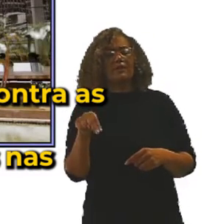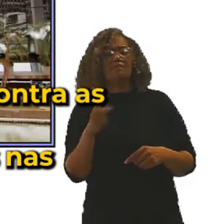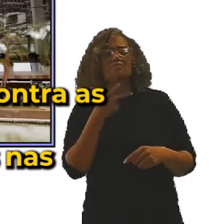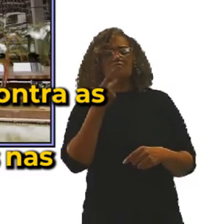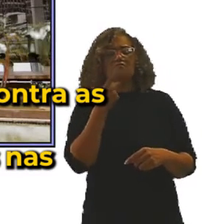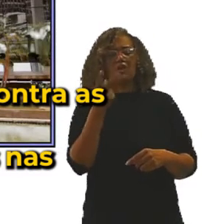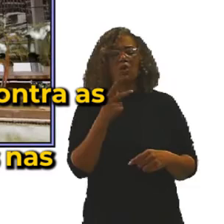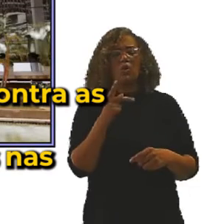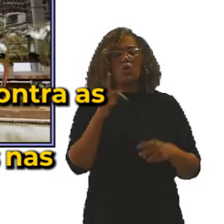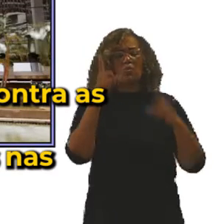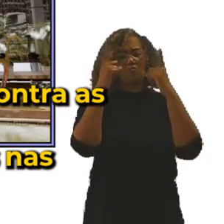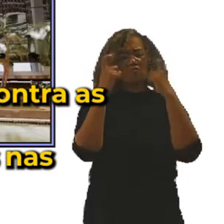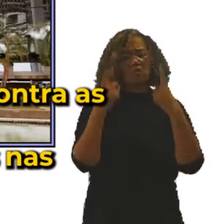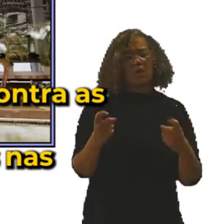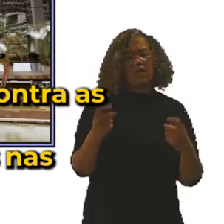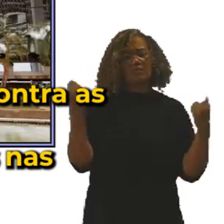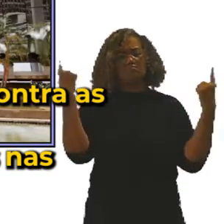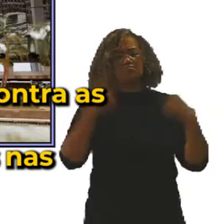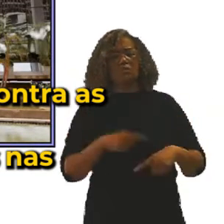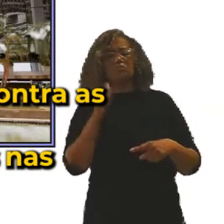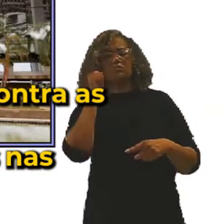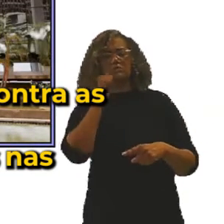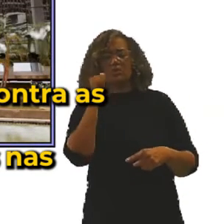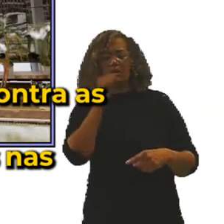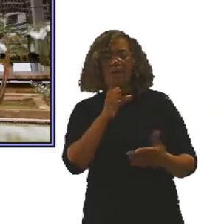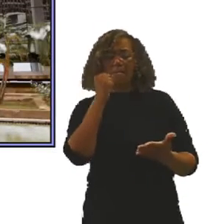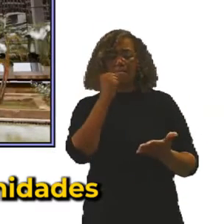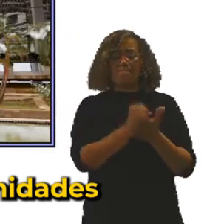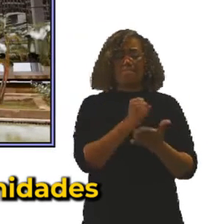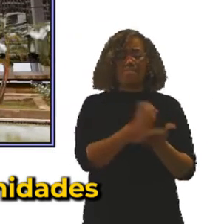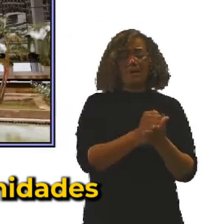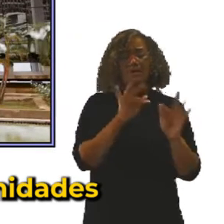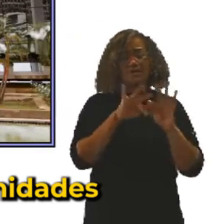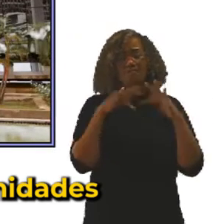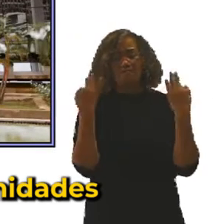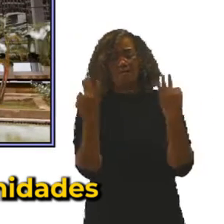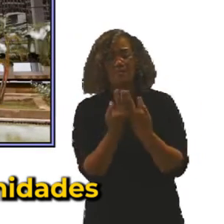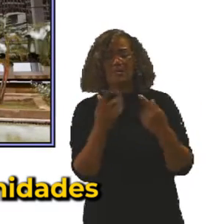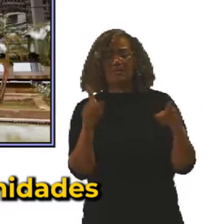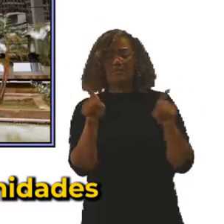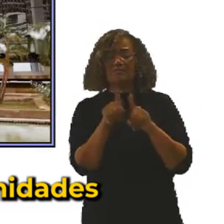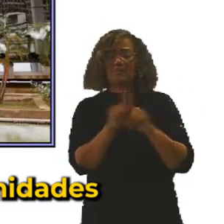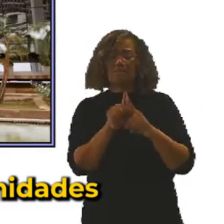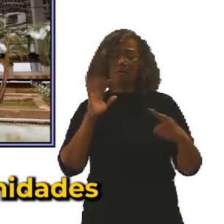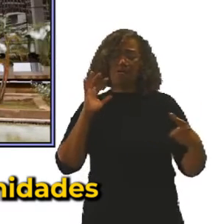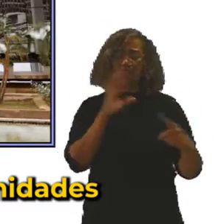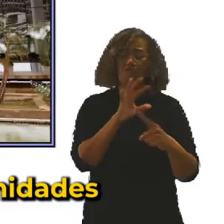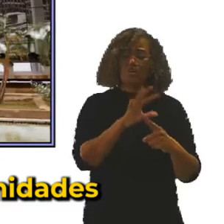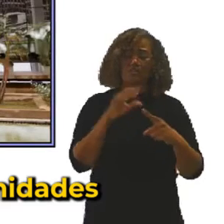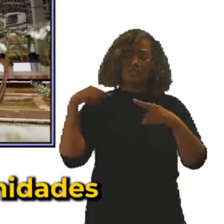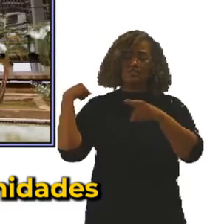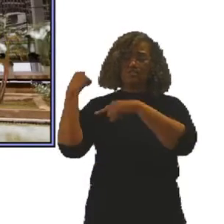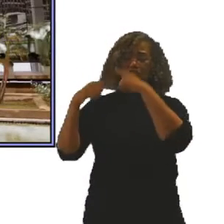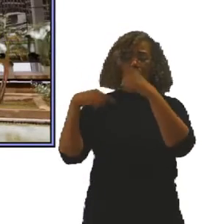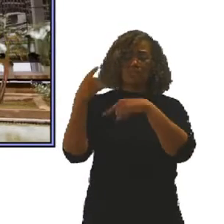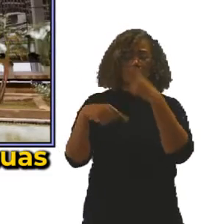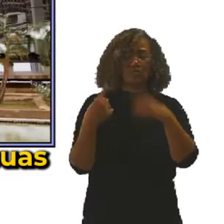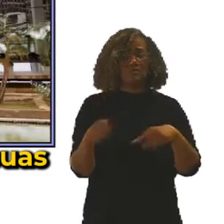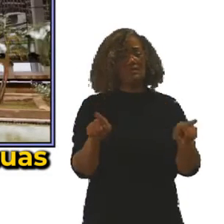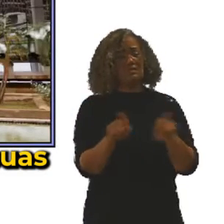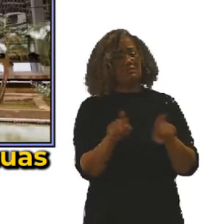mulheres causa enorme sofrimento, deixa marcas nas famílias, afeta várias gerações e empobrece as